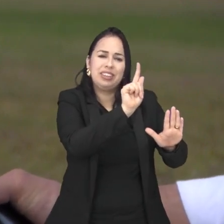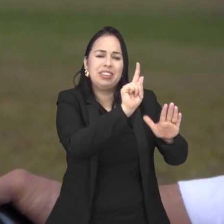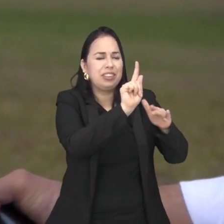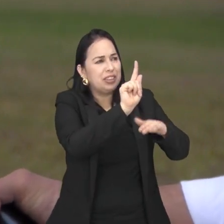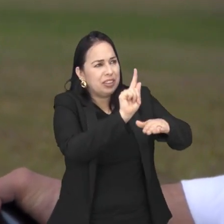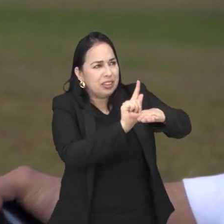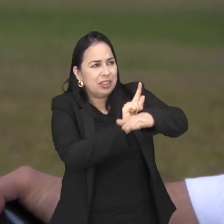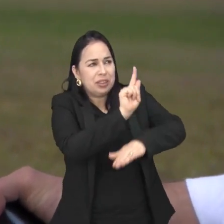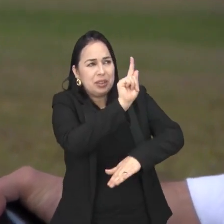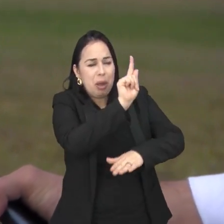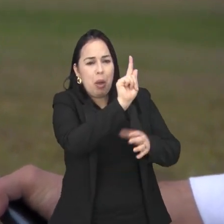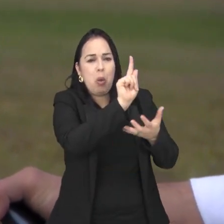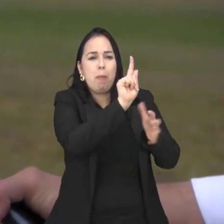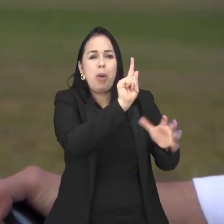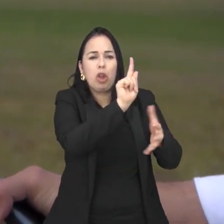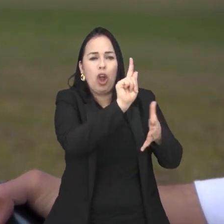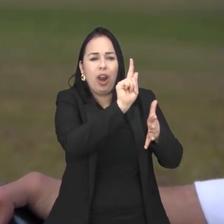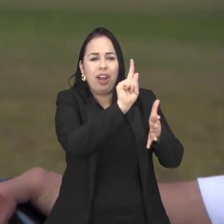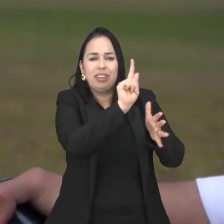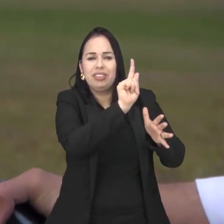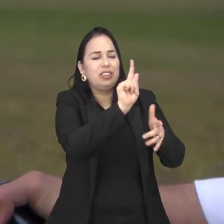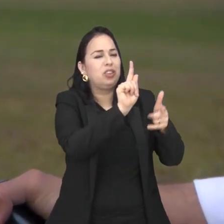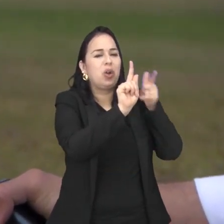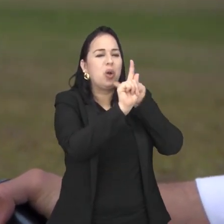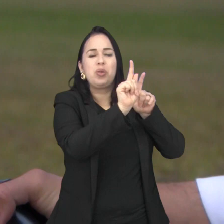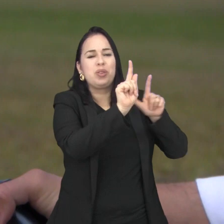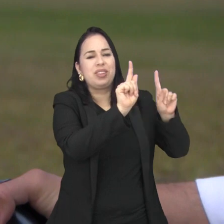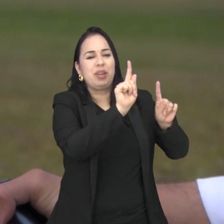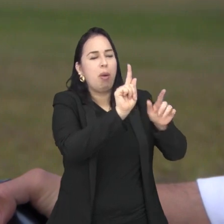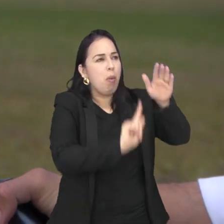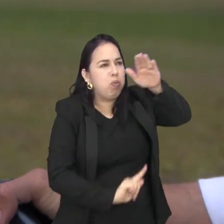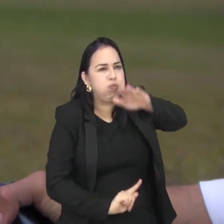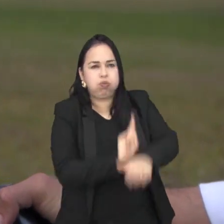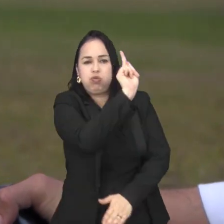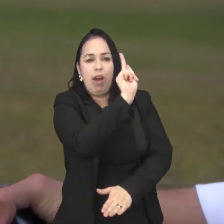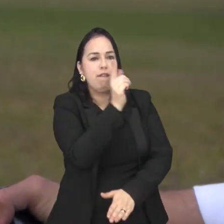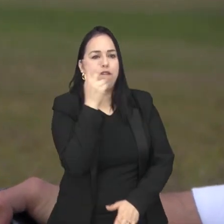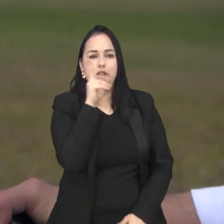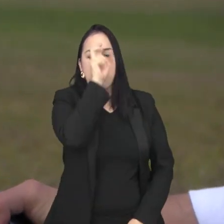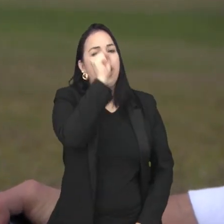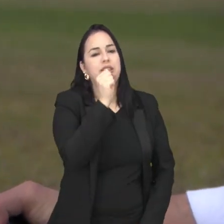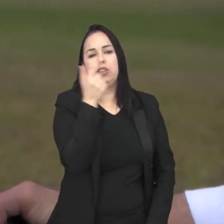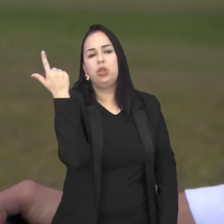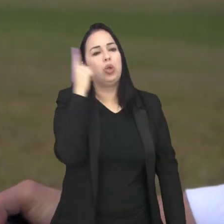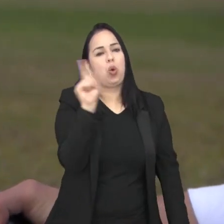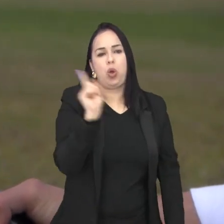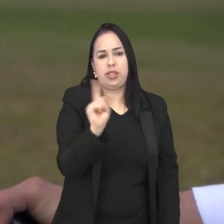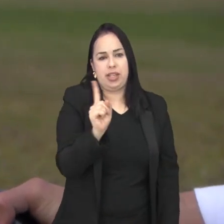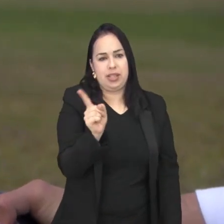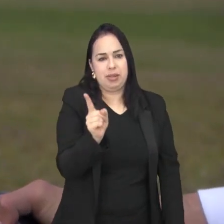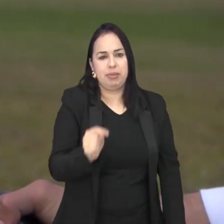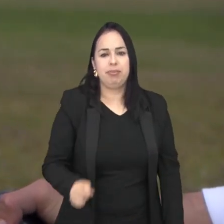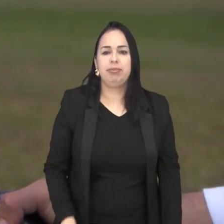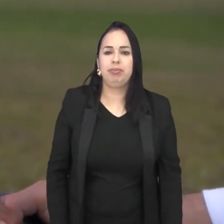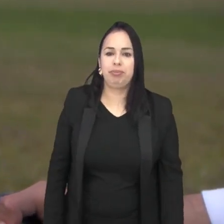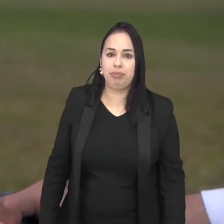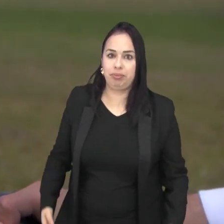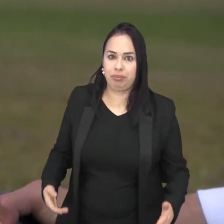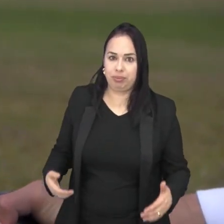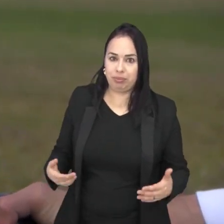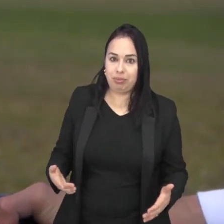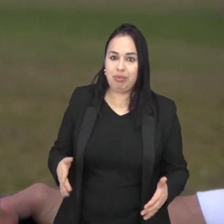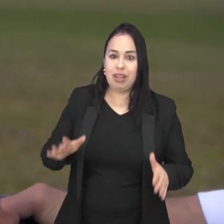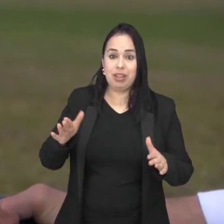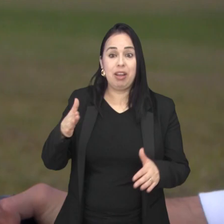estável, porém, por causa desse outro motor, ele não conseguiu alcançar o empuxo desejável para atingir